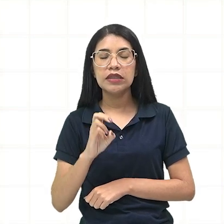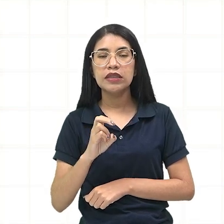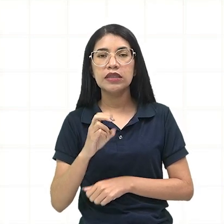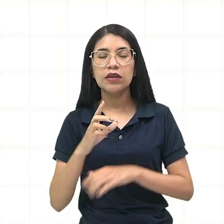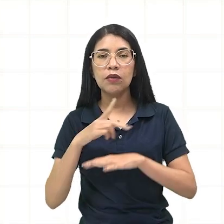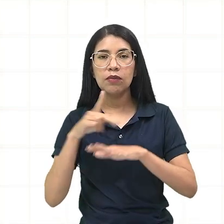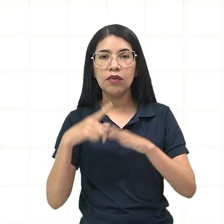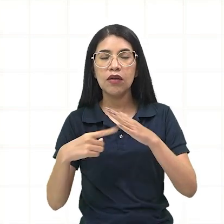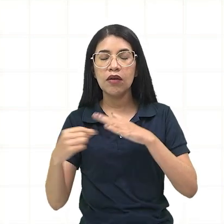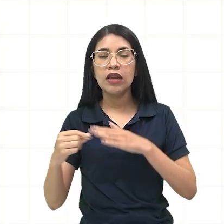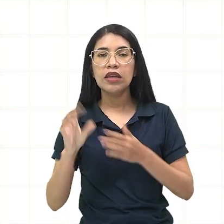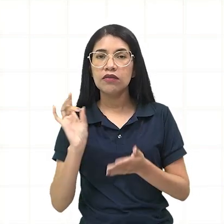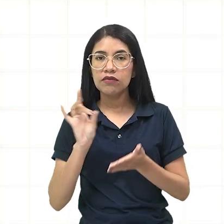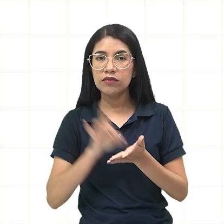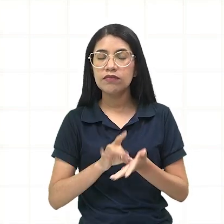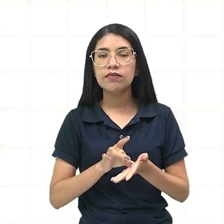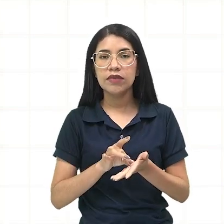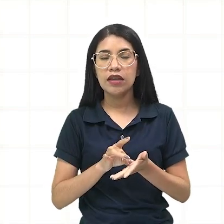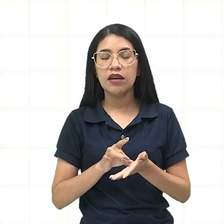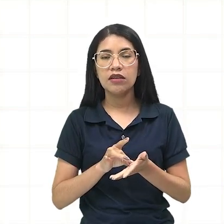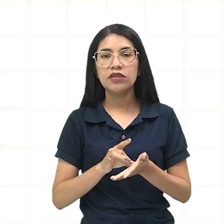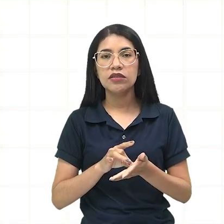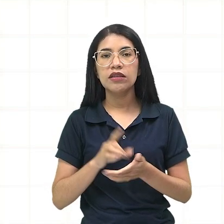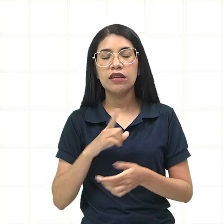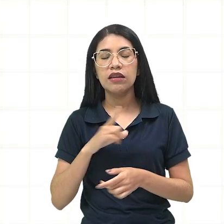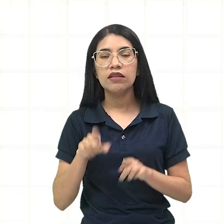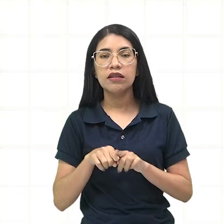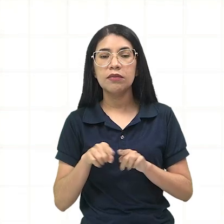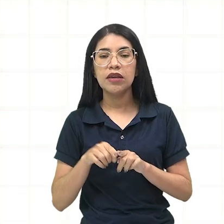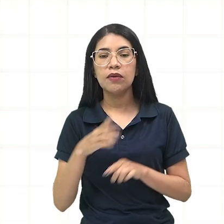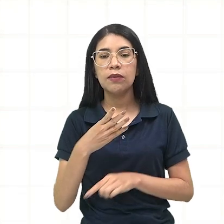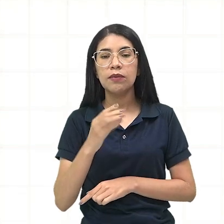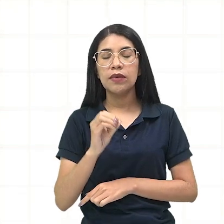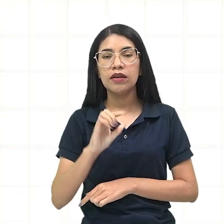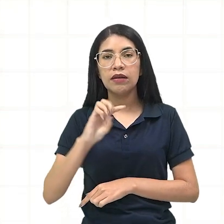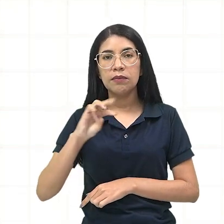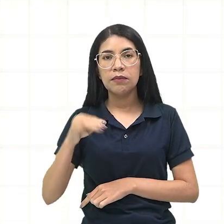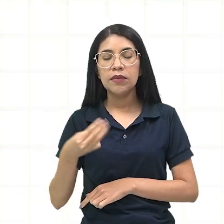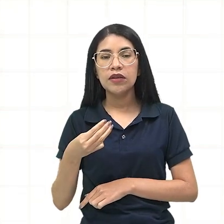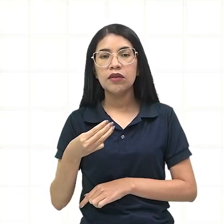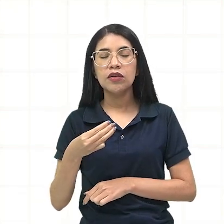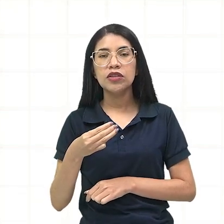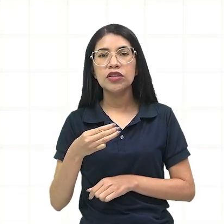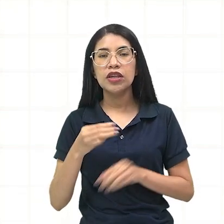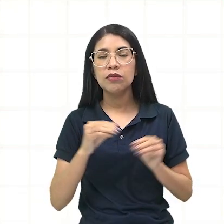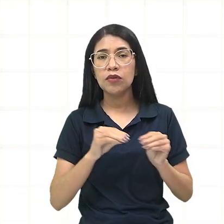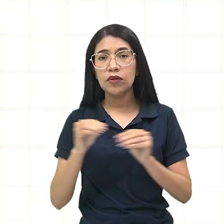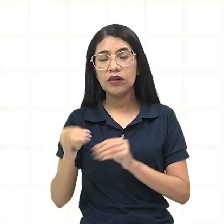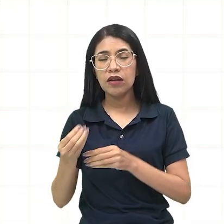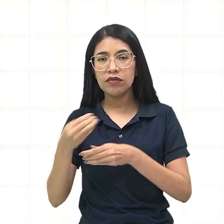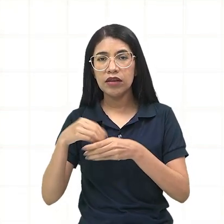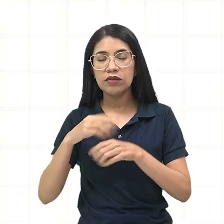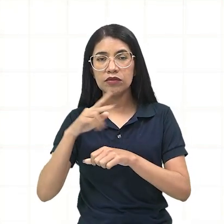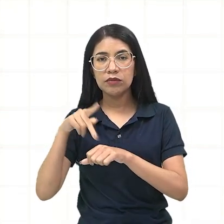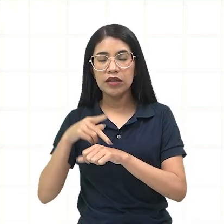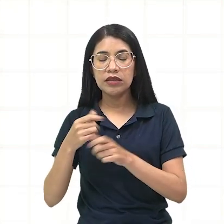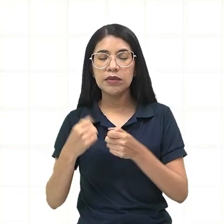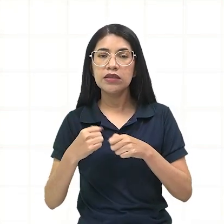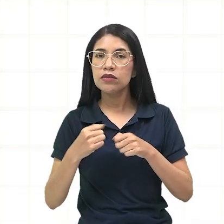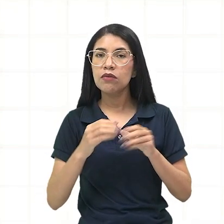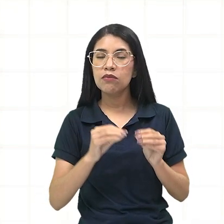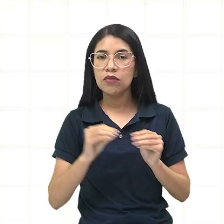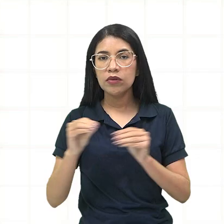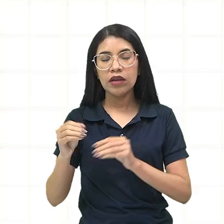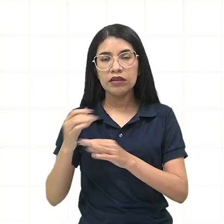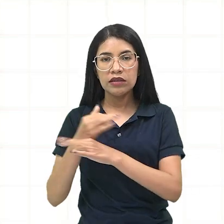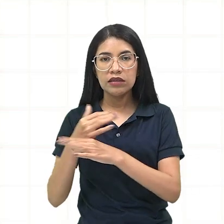refugiados reconhecidos, a gente tem cerca de 40 milhões de deslocados internos, aquelas pessoas que tiveram que sair